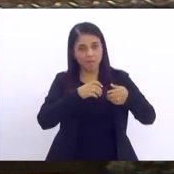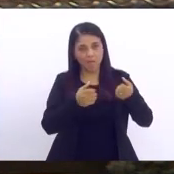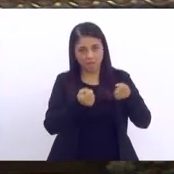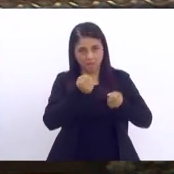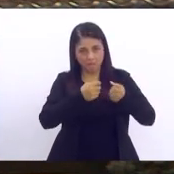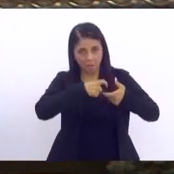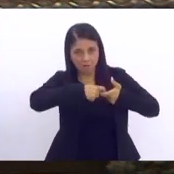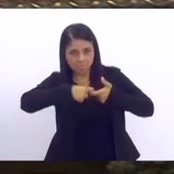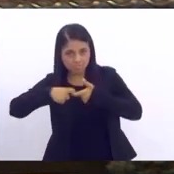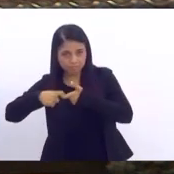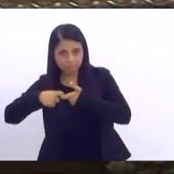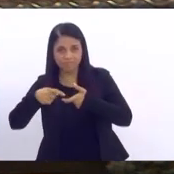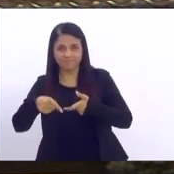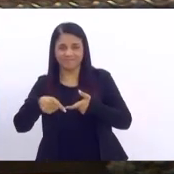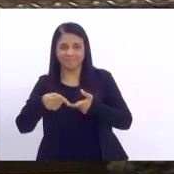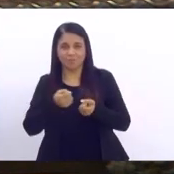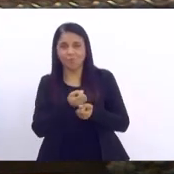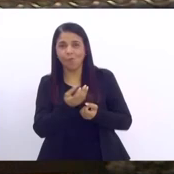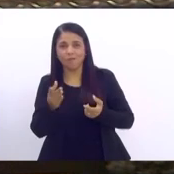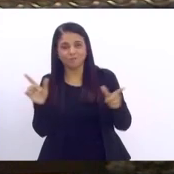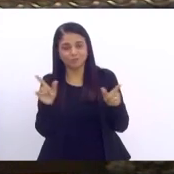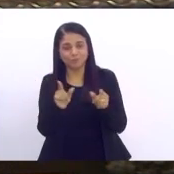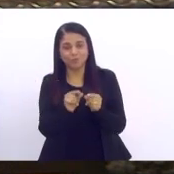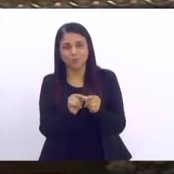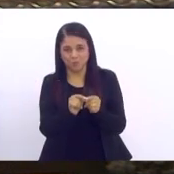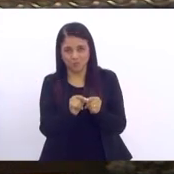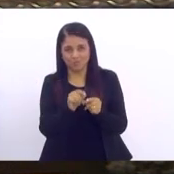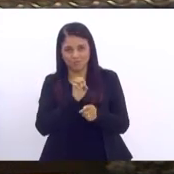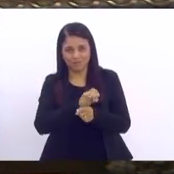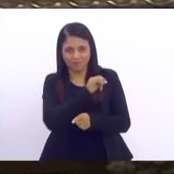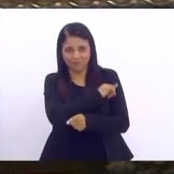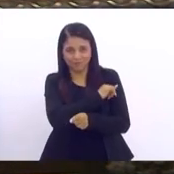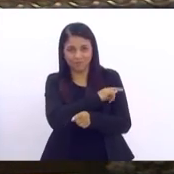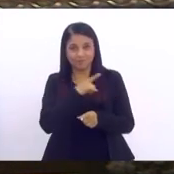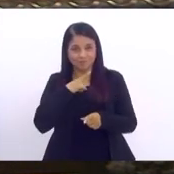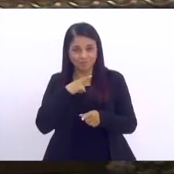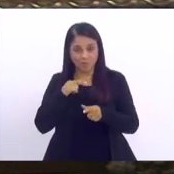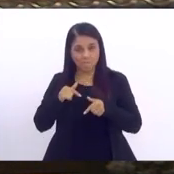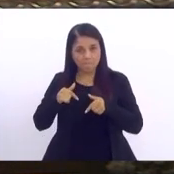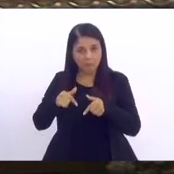Janeiro. Tinha operações que eles estavam usando